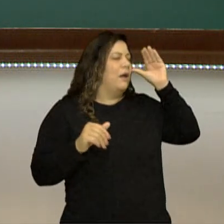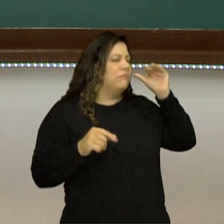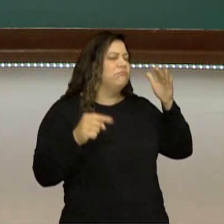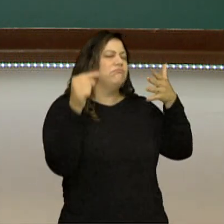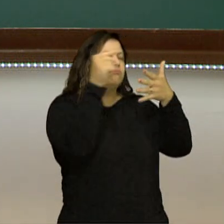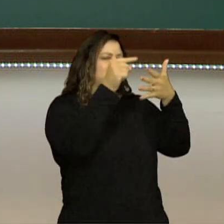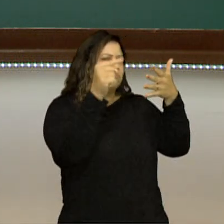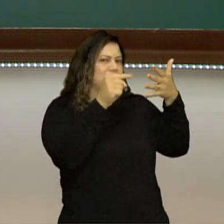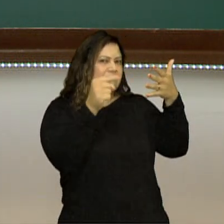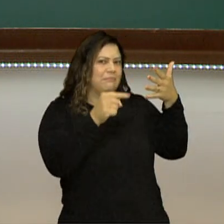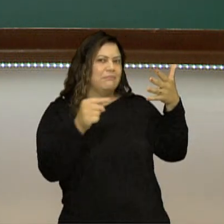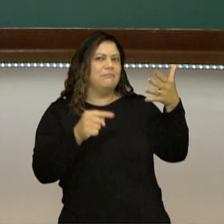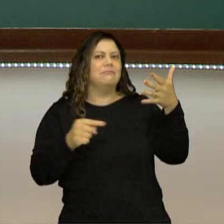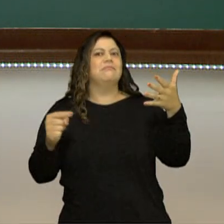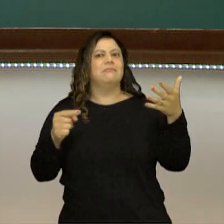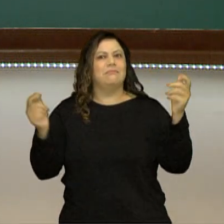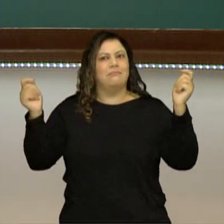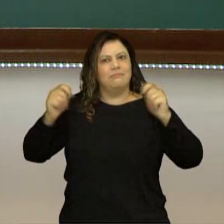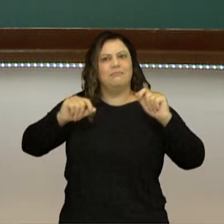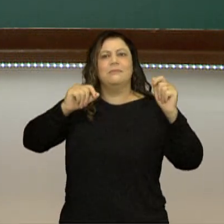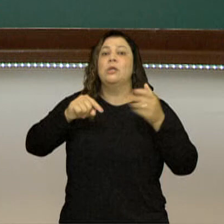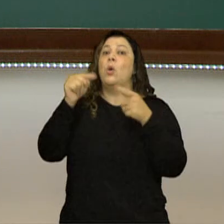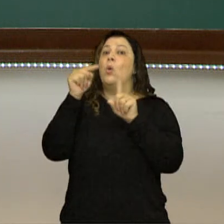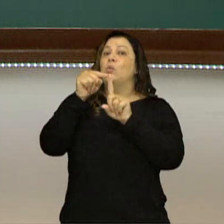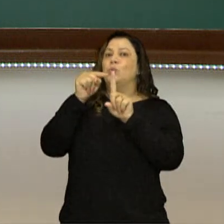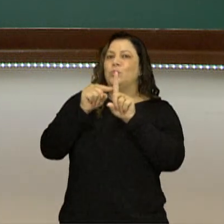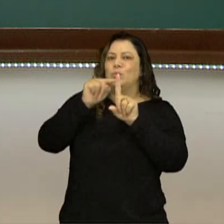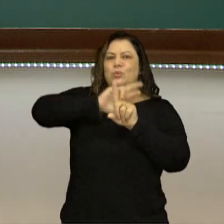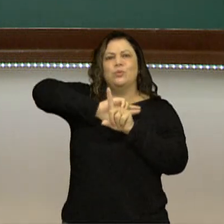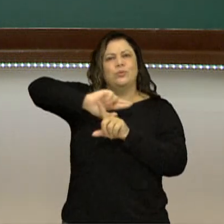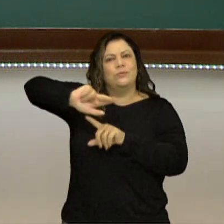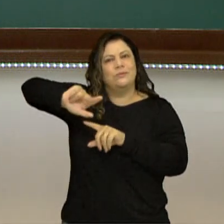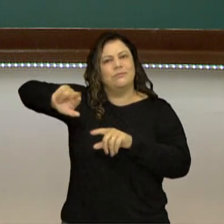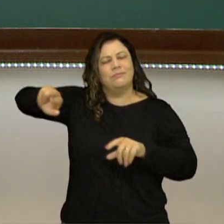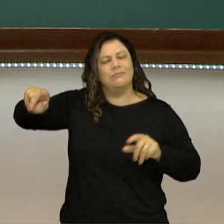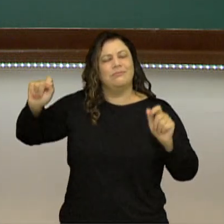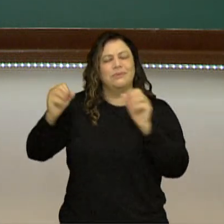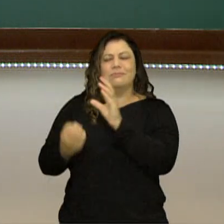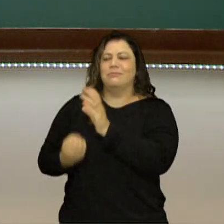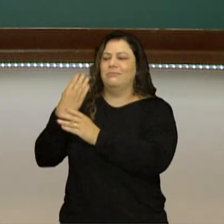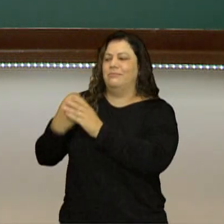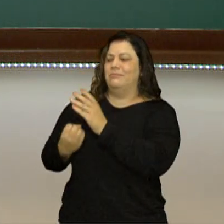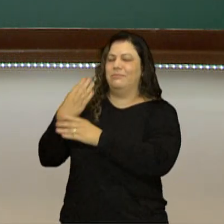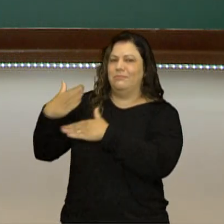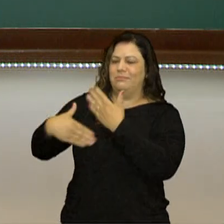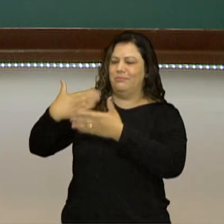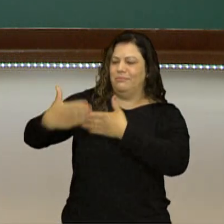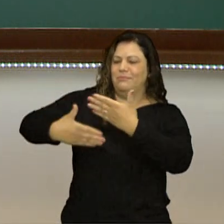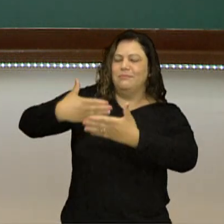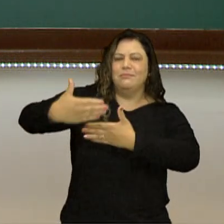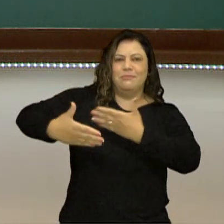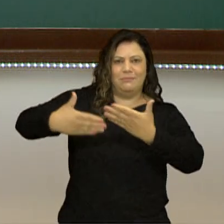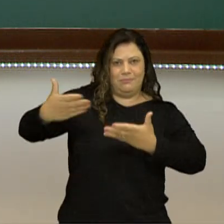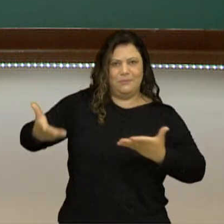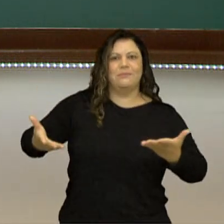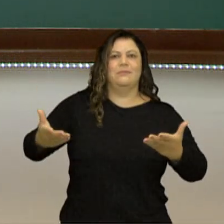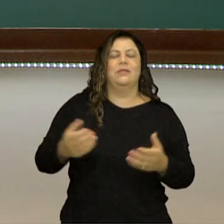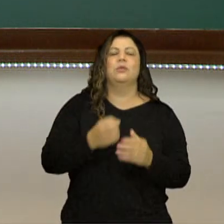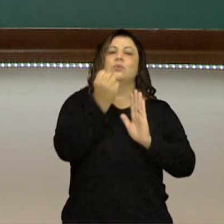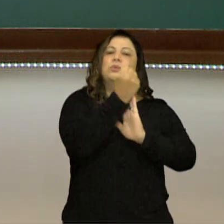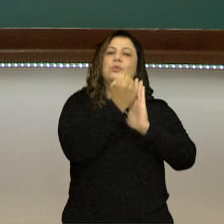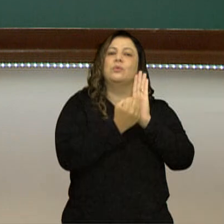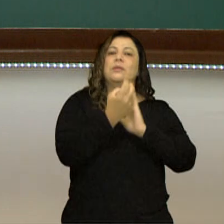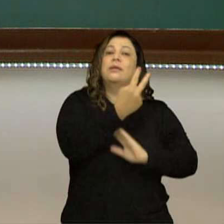curiosíssimas as câmeras, os tipos de câmeras que surgiram ao longo do